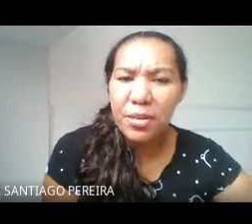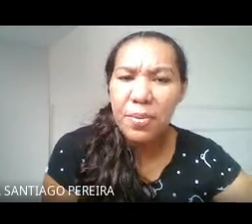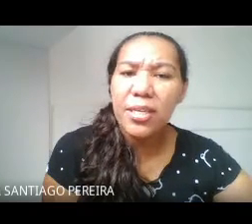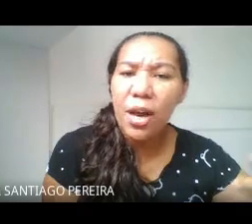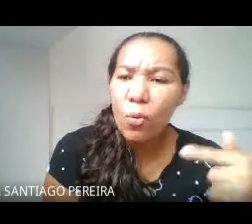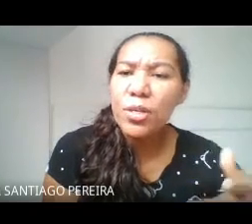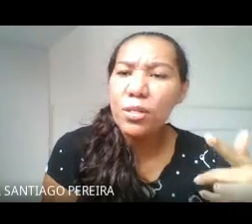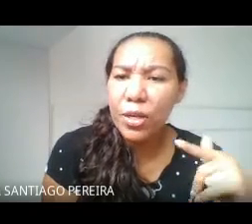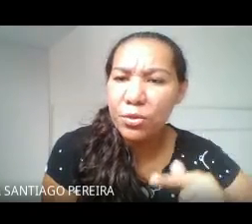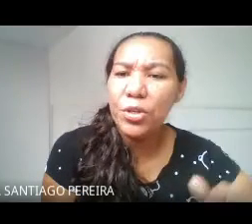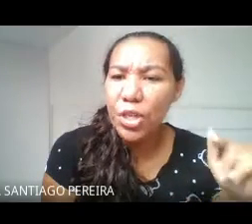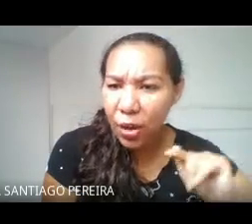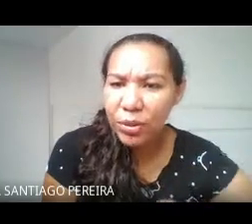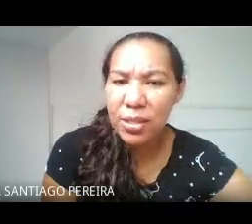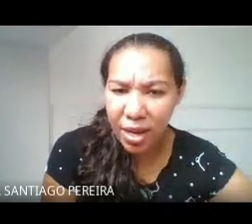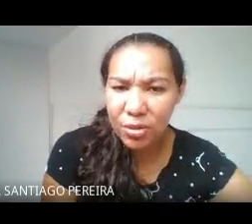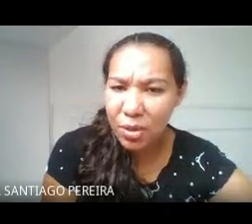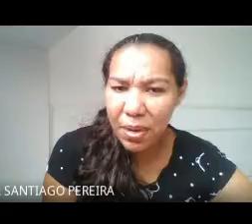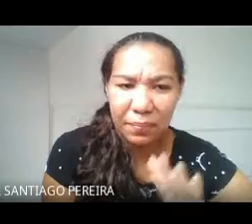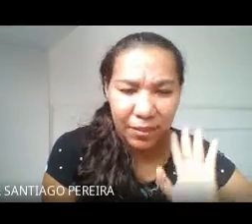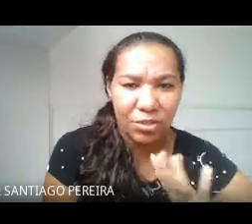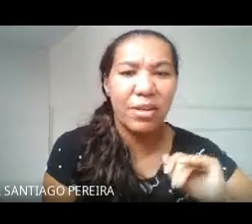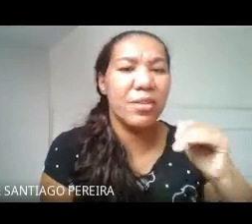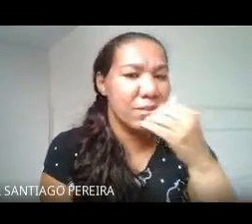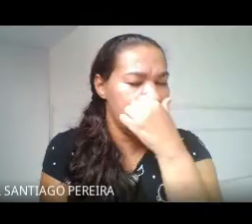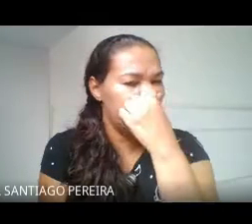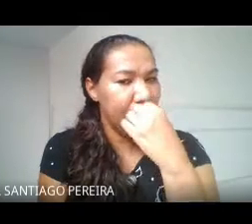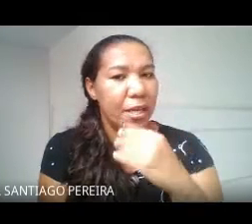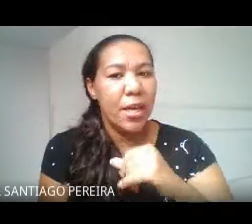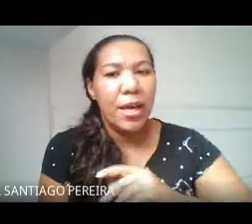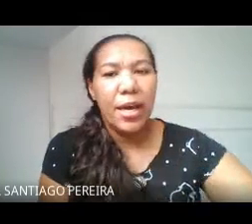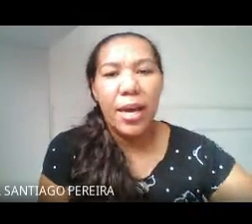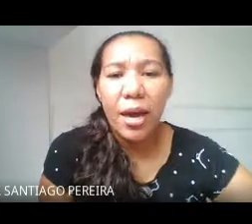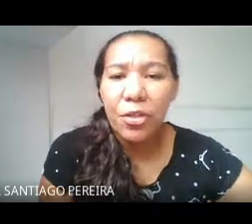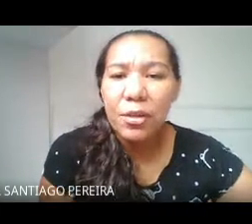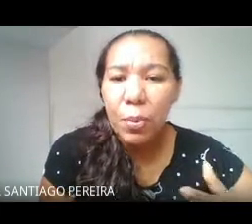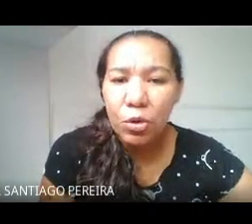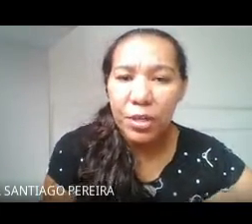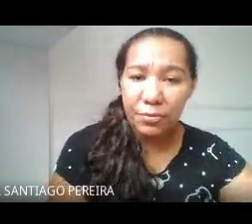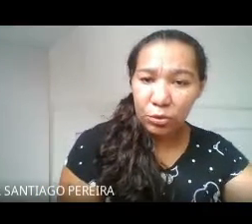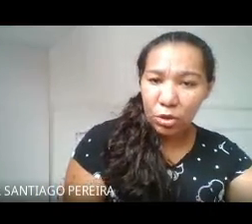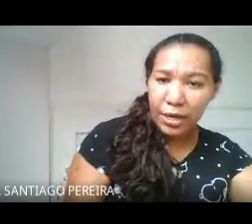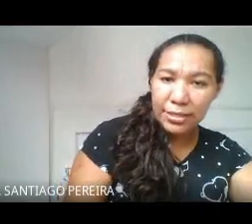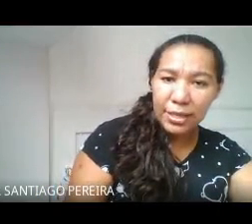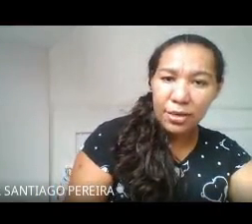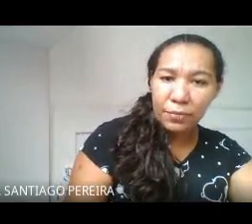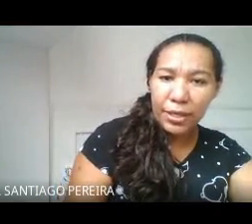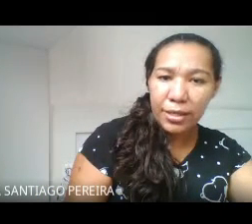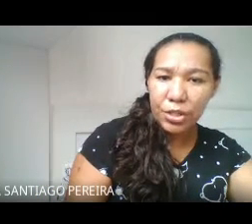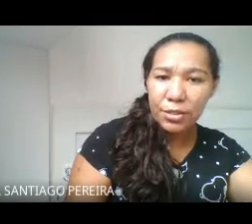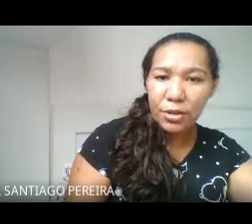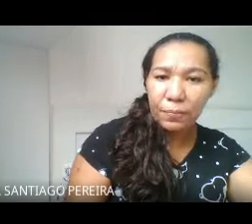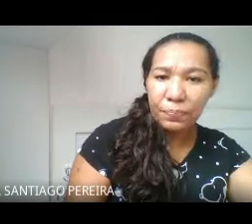gente vai perceber que em algumas situações acontecerá isso também. A gente vai ver isso também. É, health and poverty, faltou colocar isso aqui,